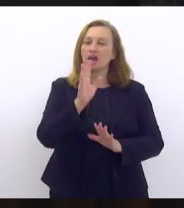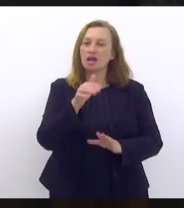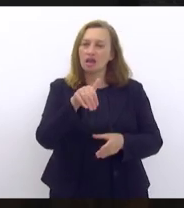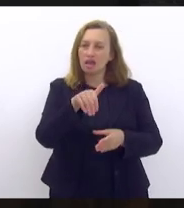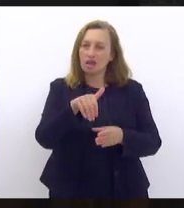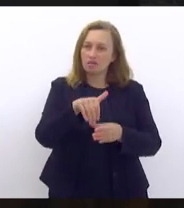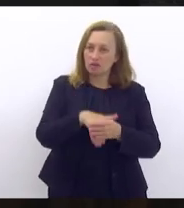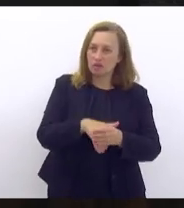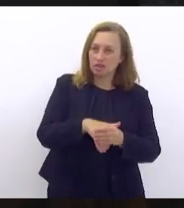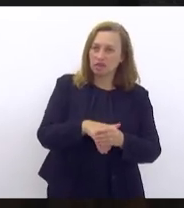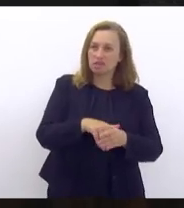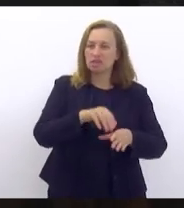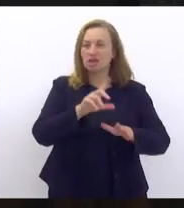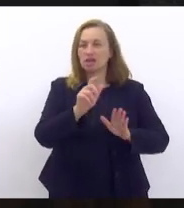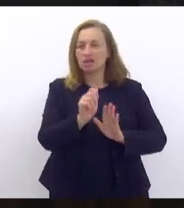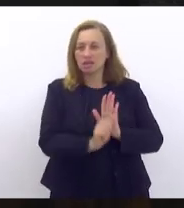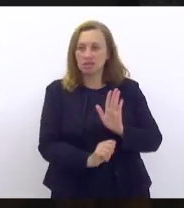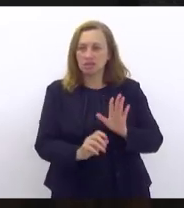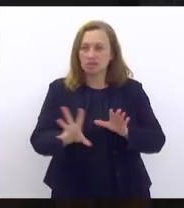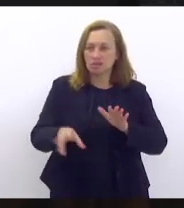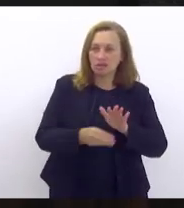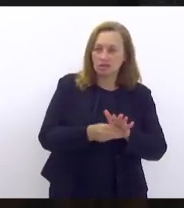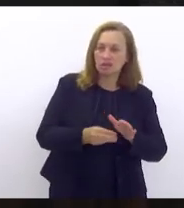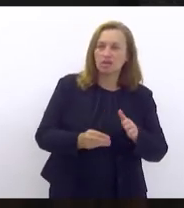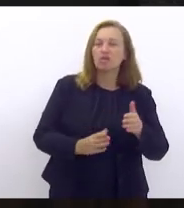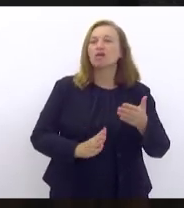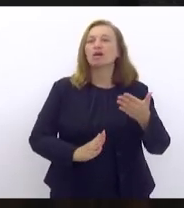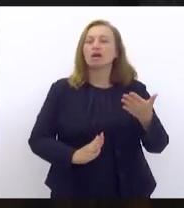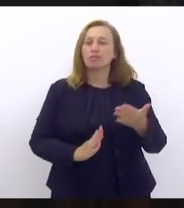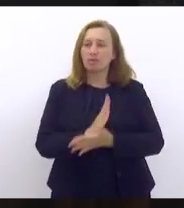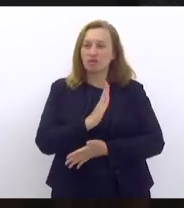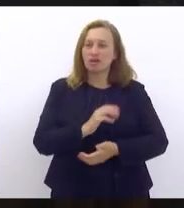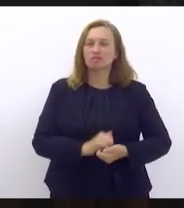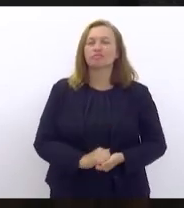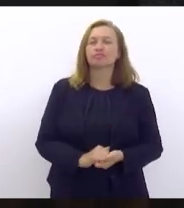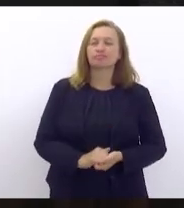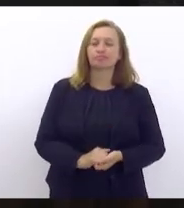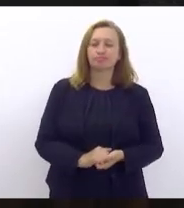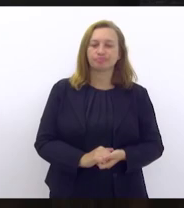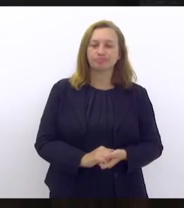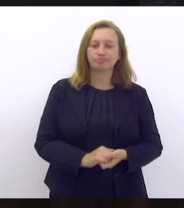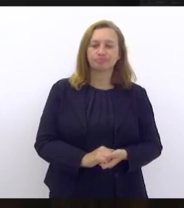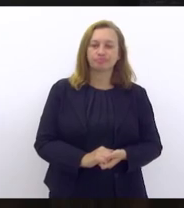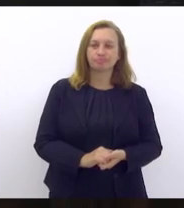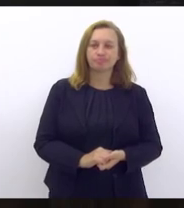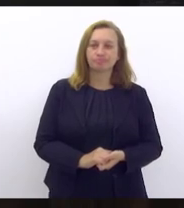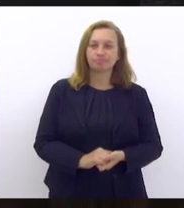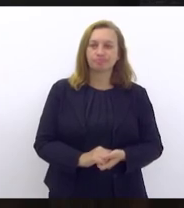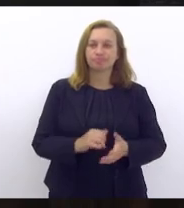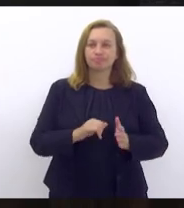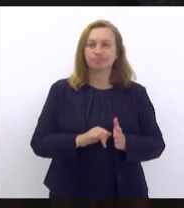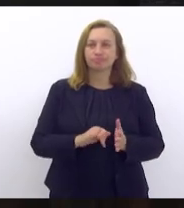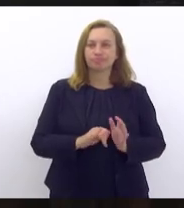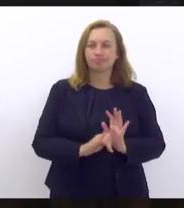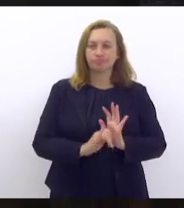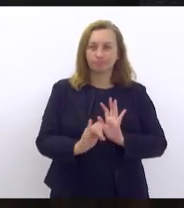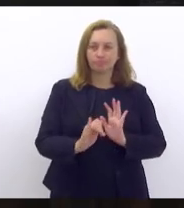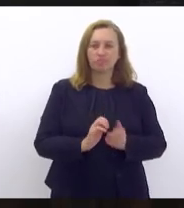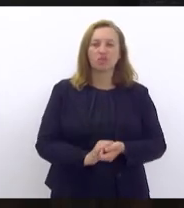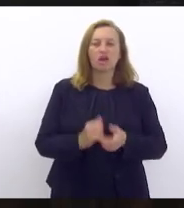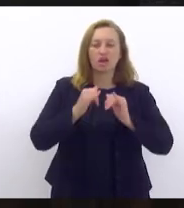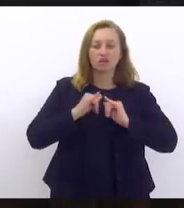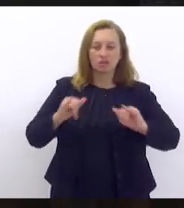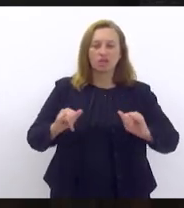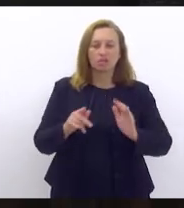votação, a redação do vencido, assim emendado. Os senhores que aprovam permaneçam como estão. Aprovado. Vai autógrafo.